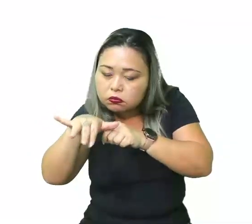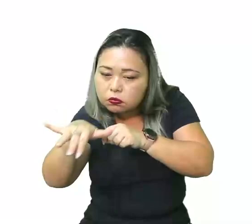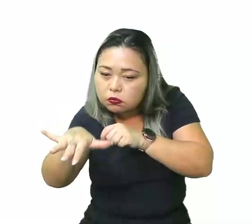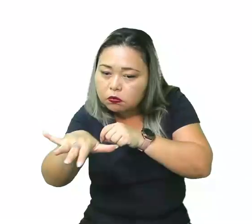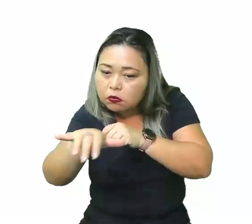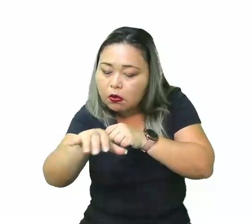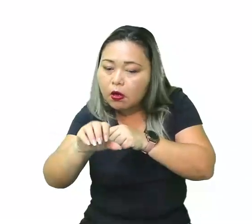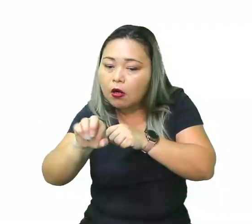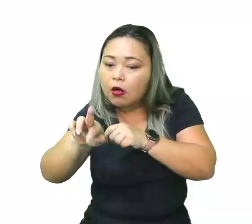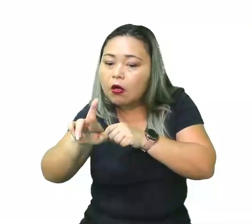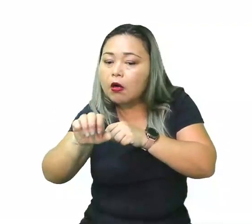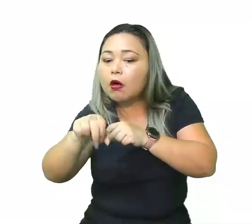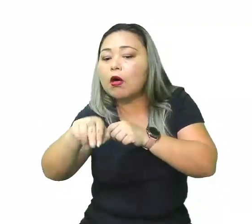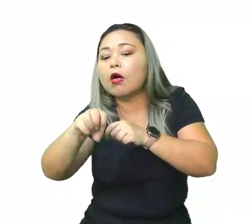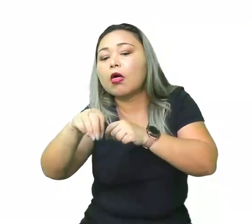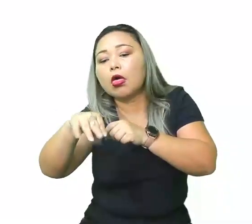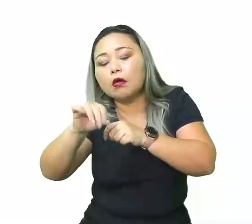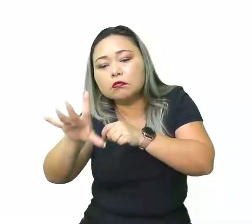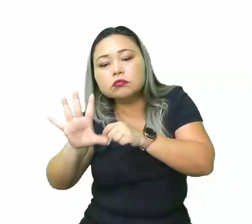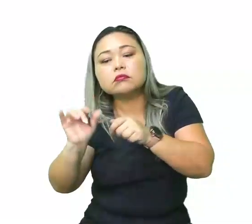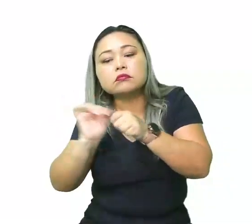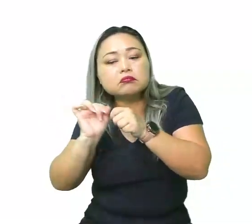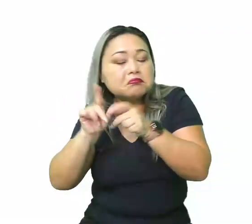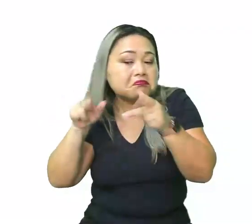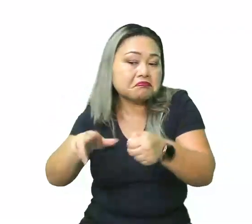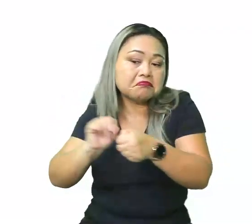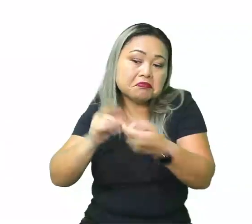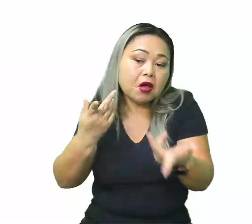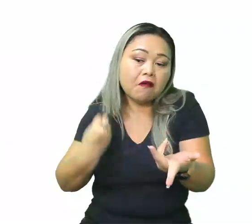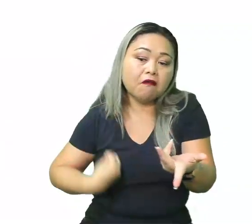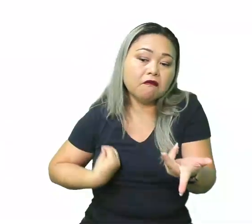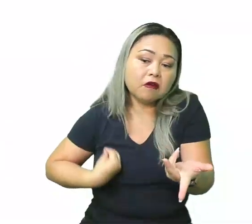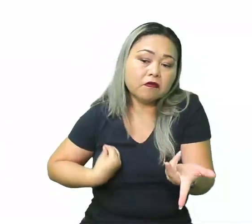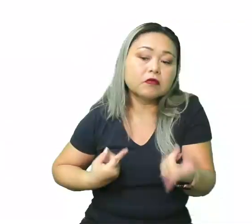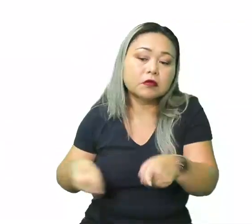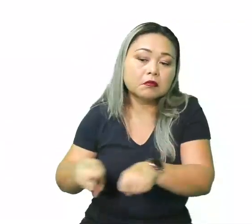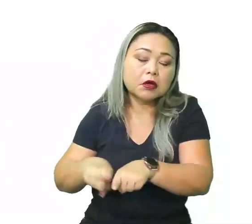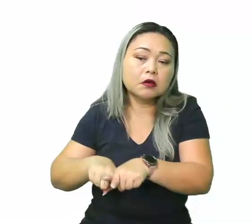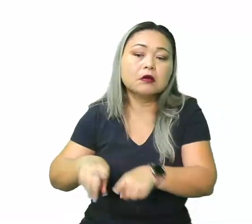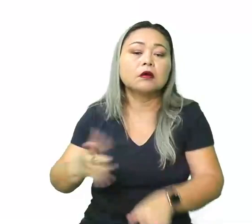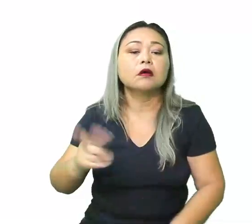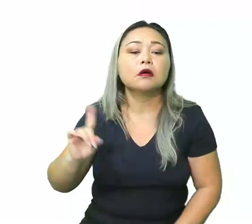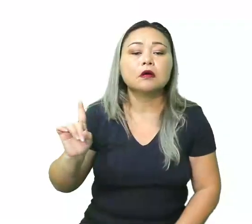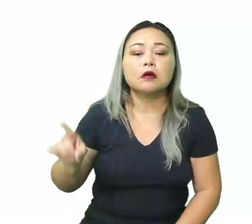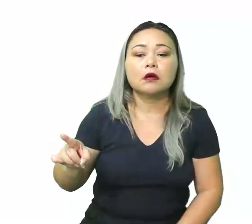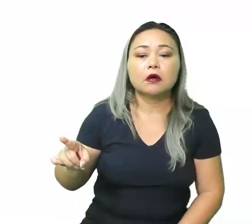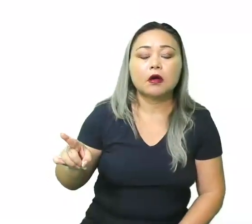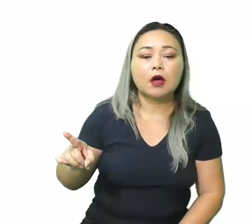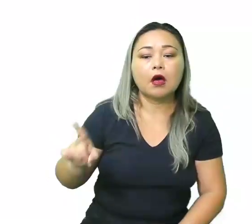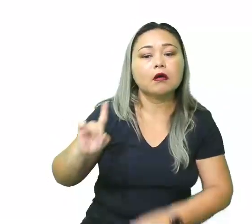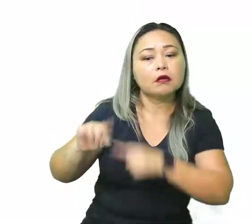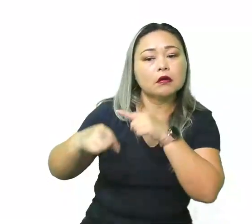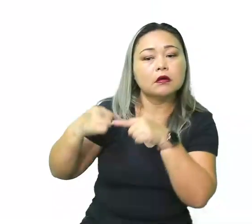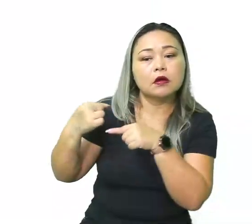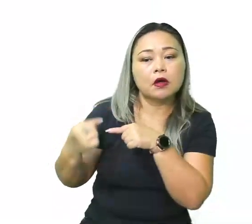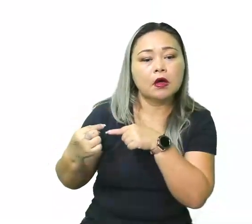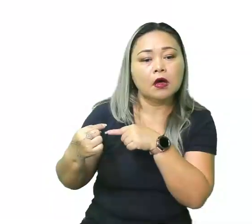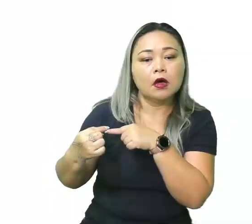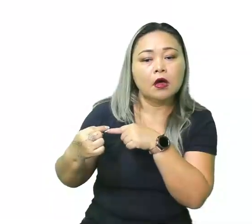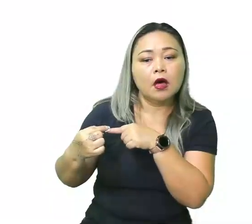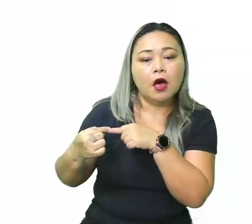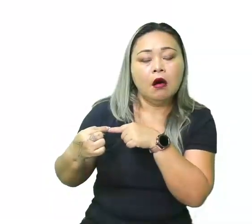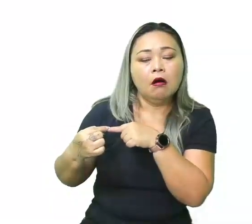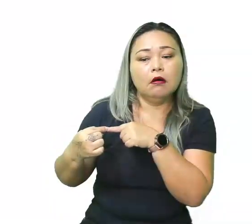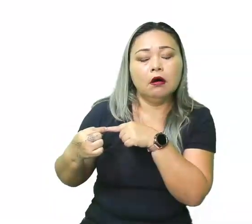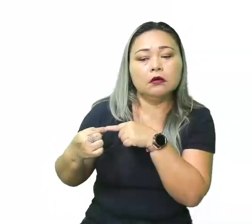um organismo, realizando todas as funções de um ser vivo, certo? E, na sequência, você tem,